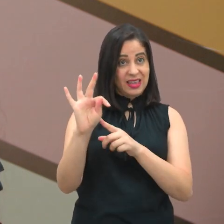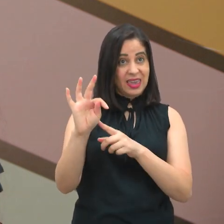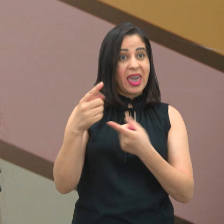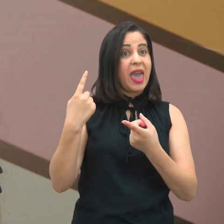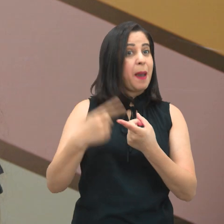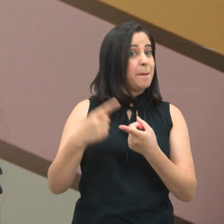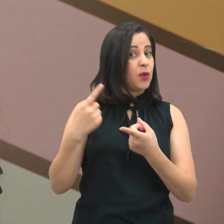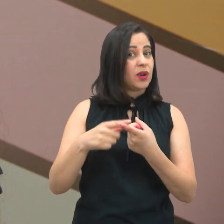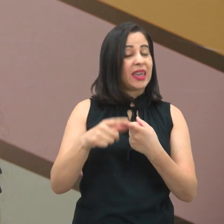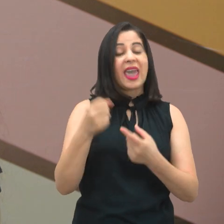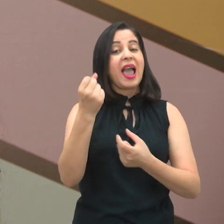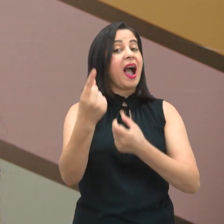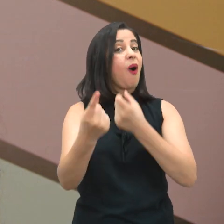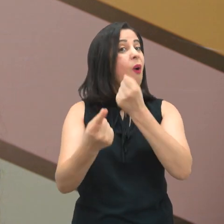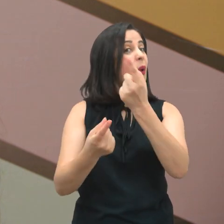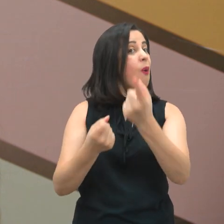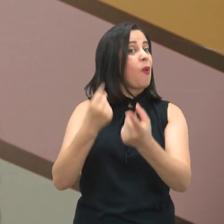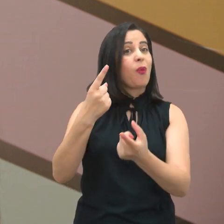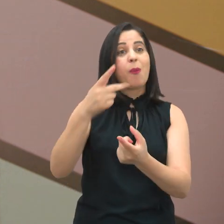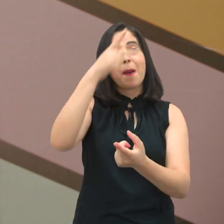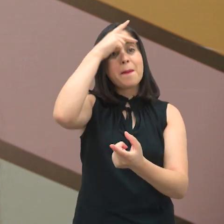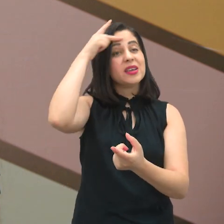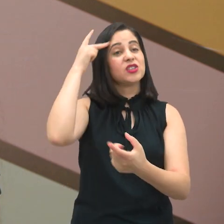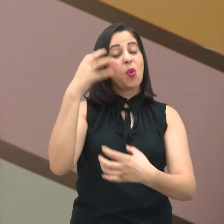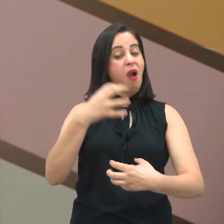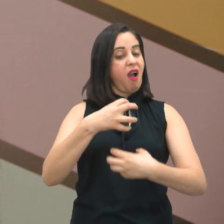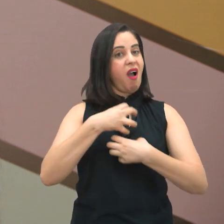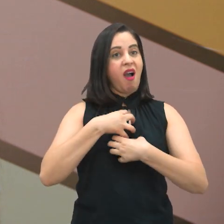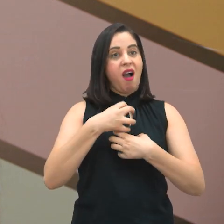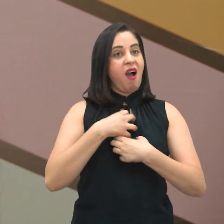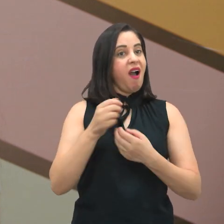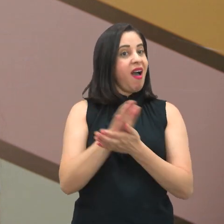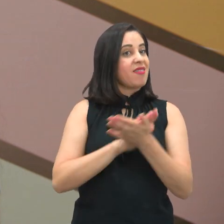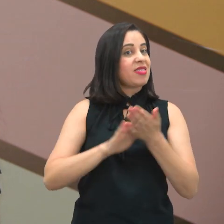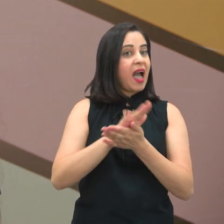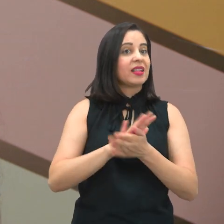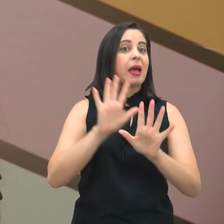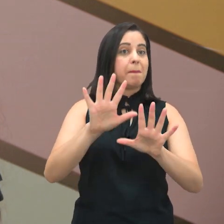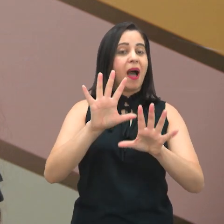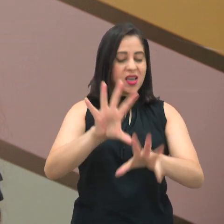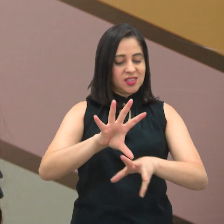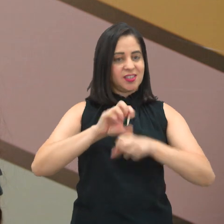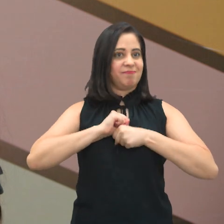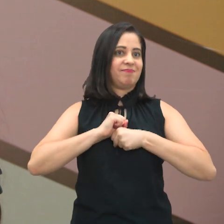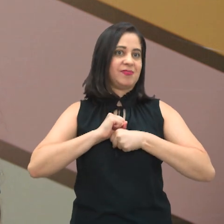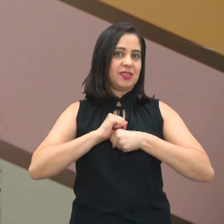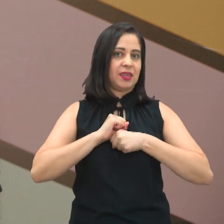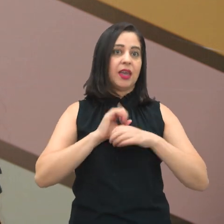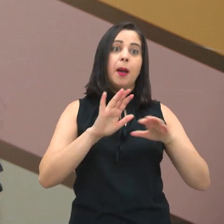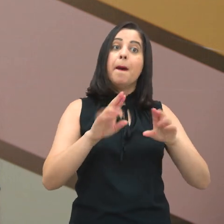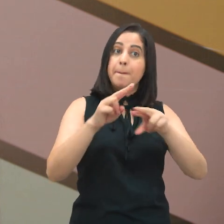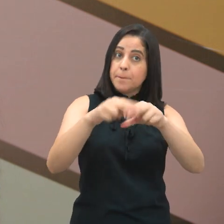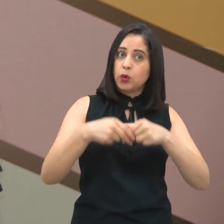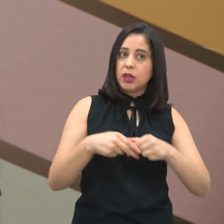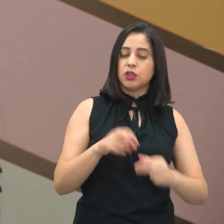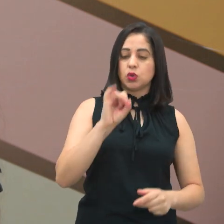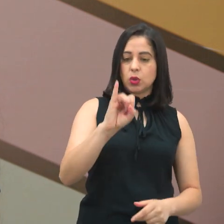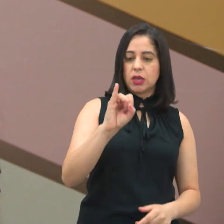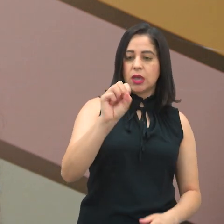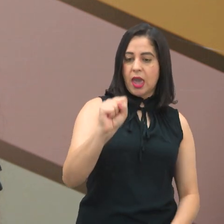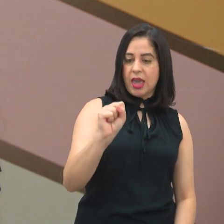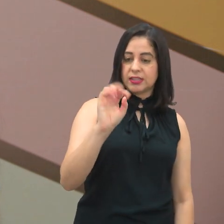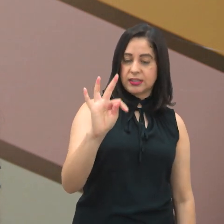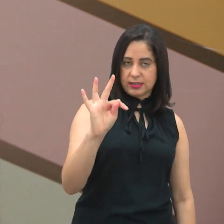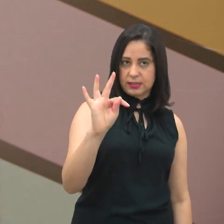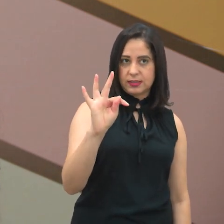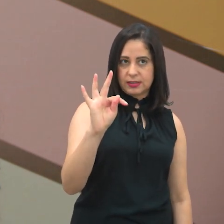tem pessoas que não vão ter sintomas de doença, mas vão ter a infecção. Então, o termo IST, que a